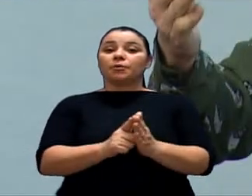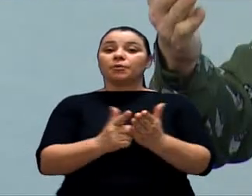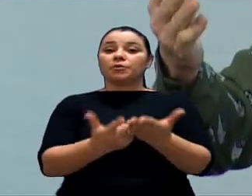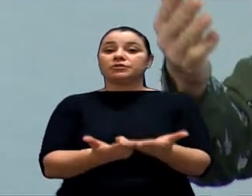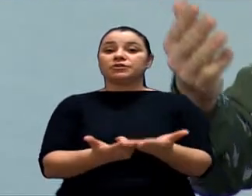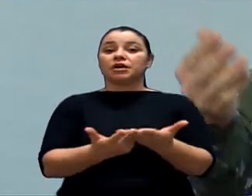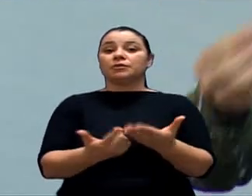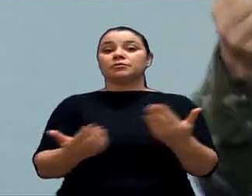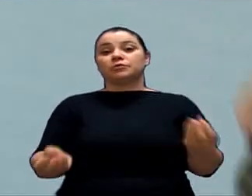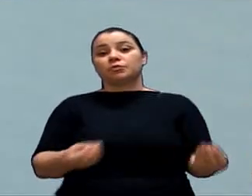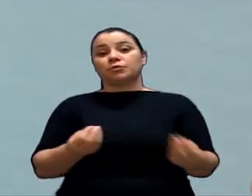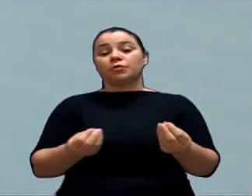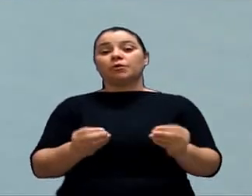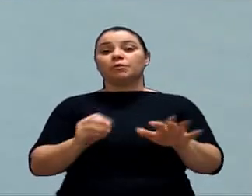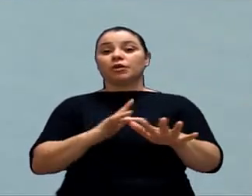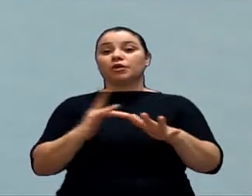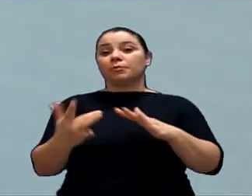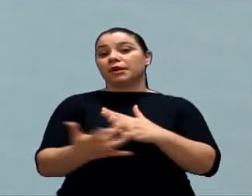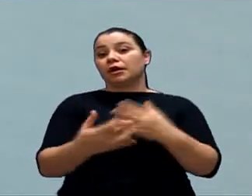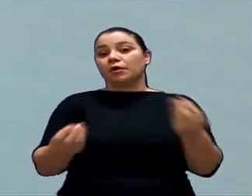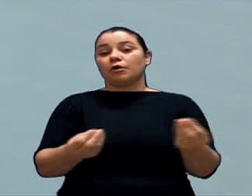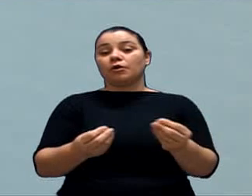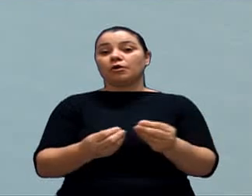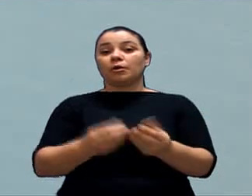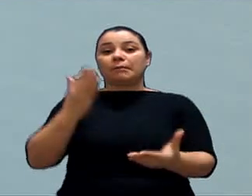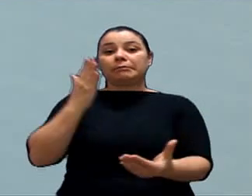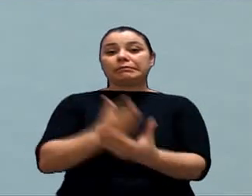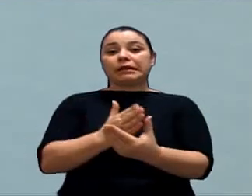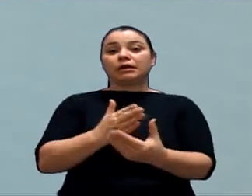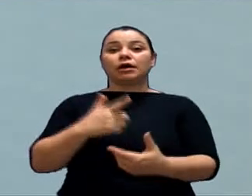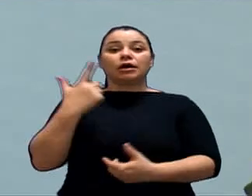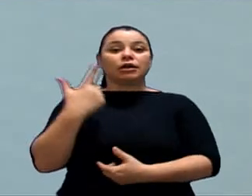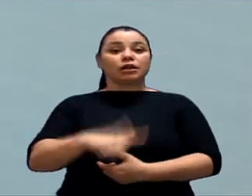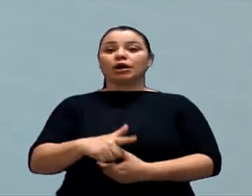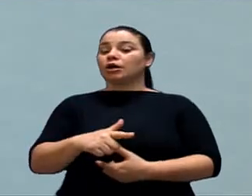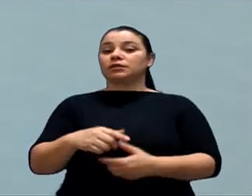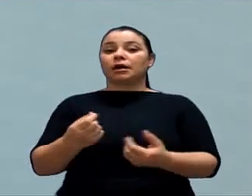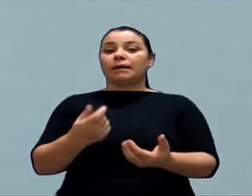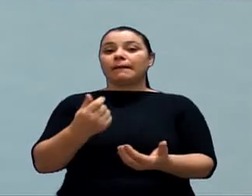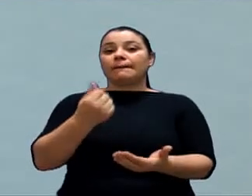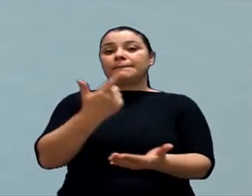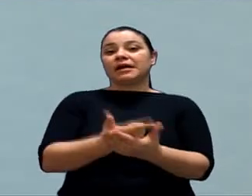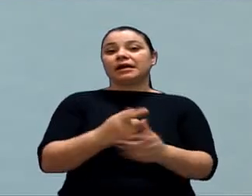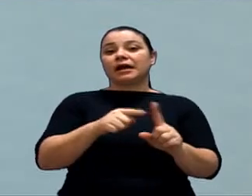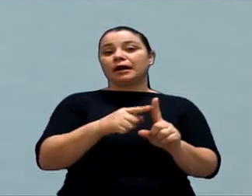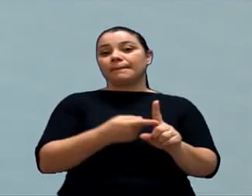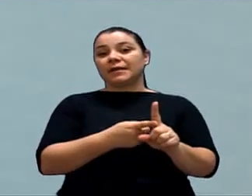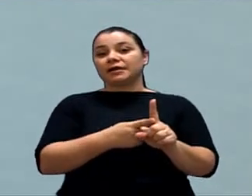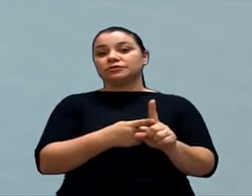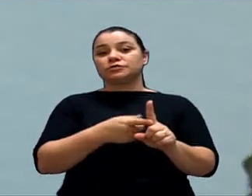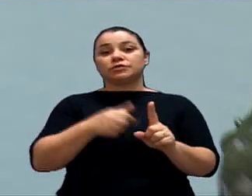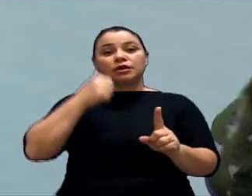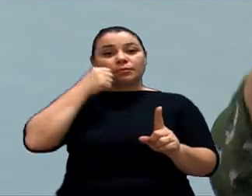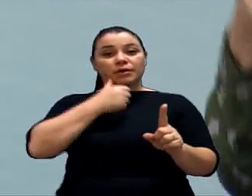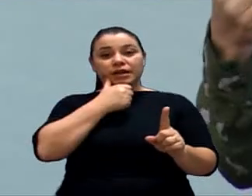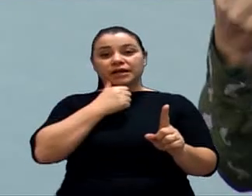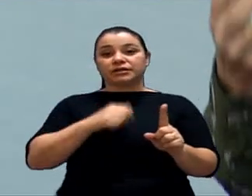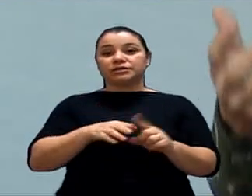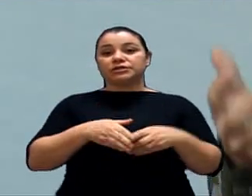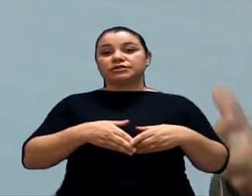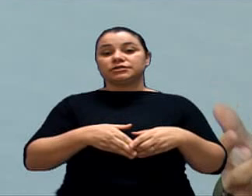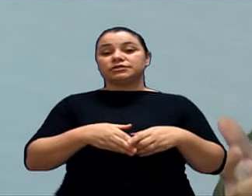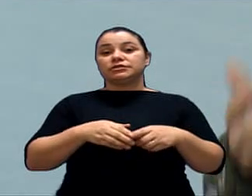meios de comunicação, denúncia de pessoas que não conseguem marcar consulta com o ginecologista ou nem com